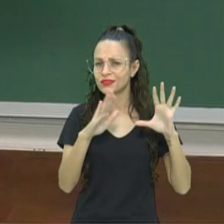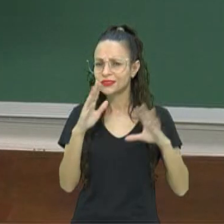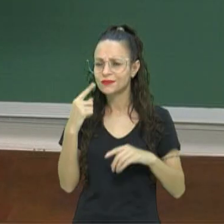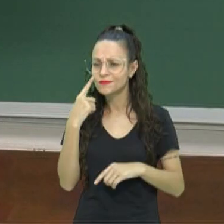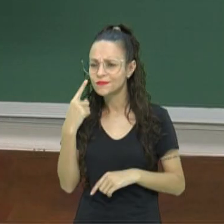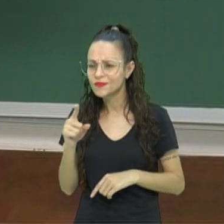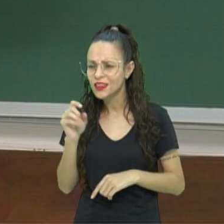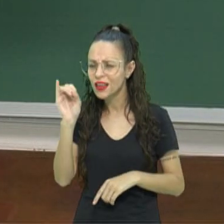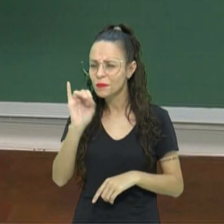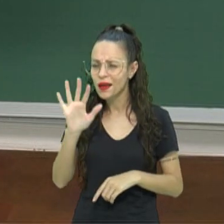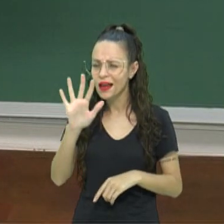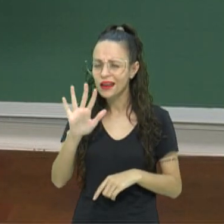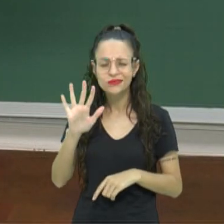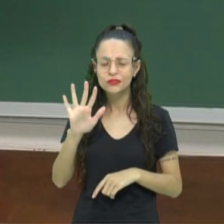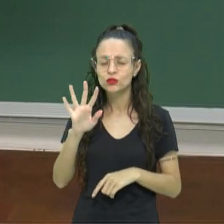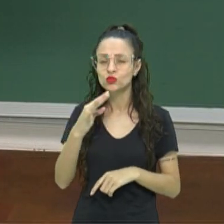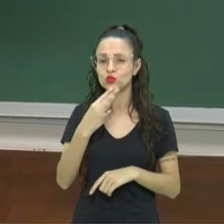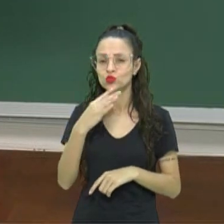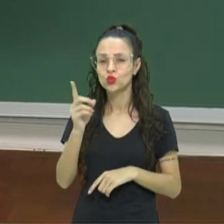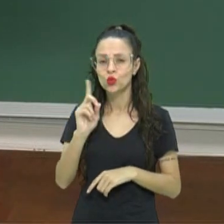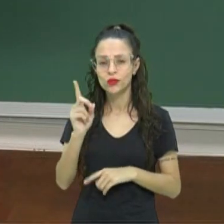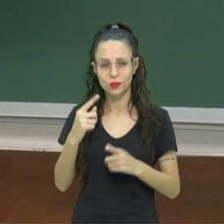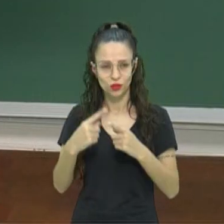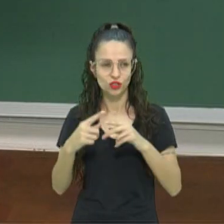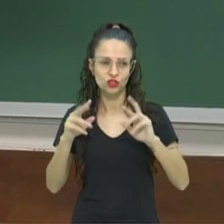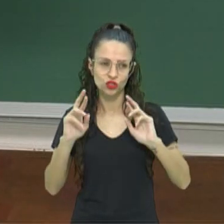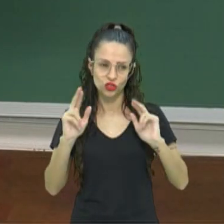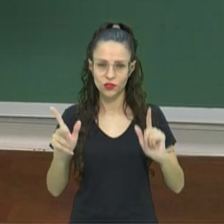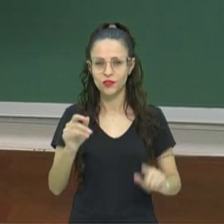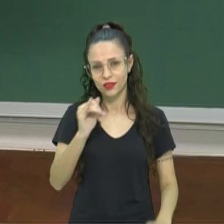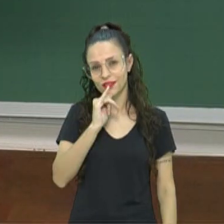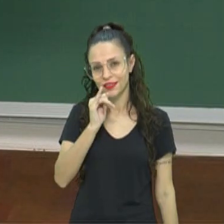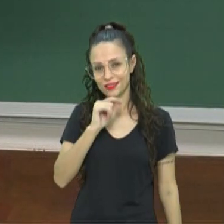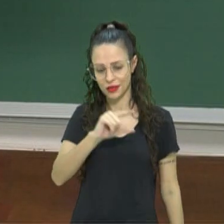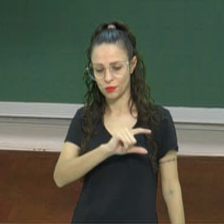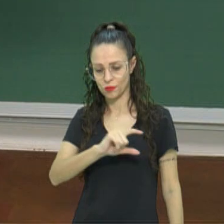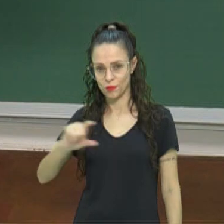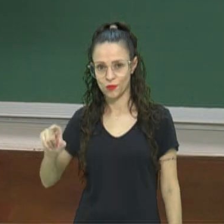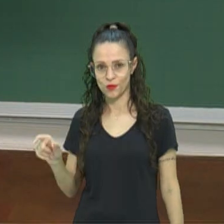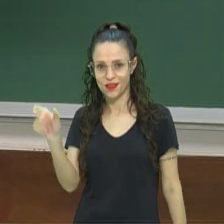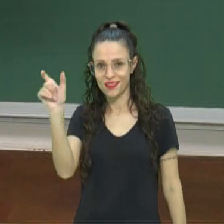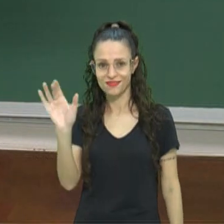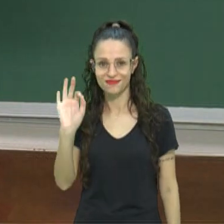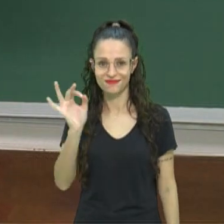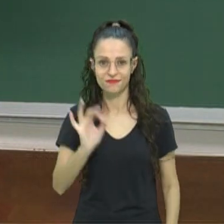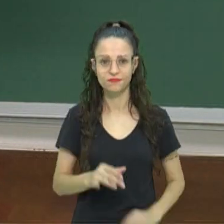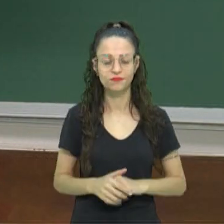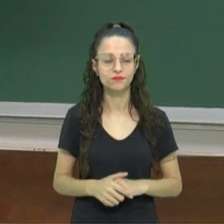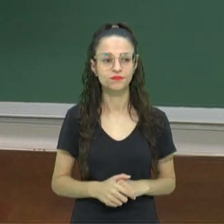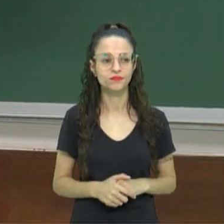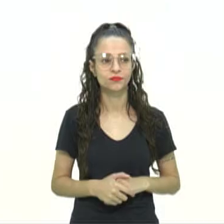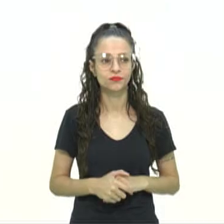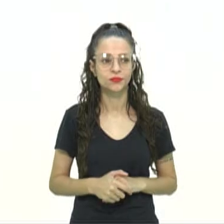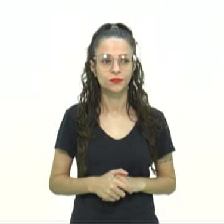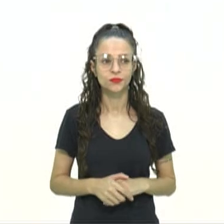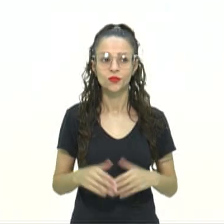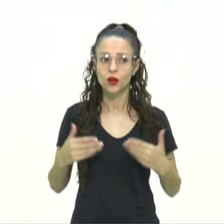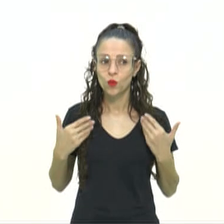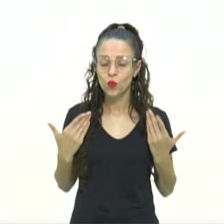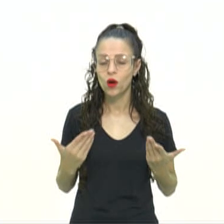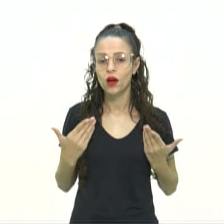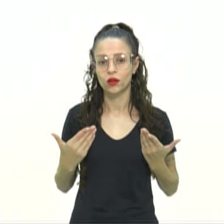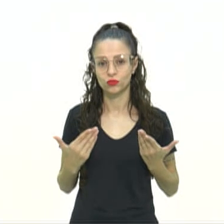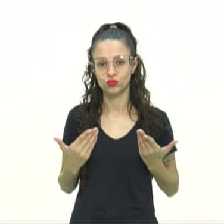figura que nós não conhecemos, porque é uma figura toda diferente, como esse L, por exemplo. Então, vamos lá. Ó. Quando trabalhamos